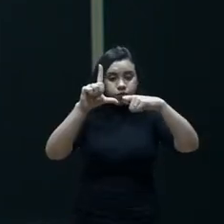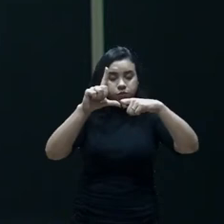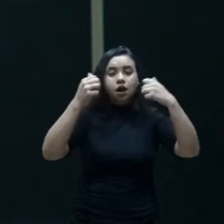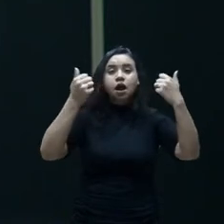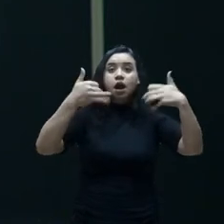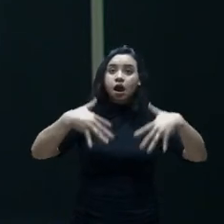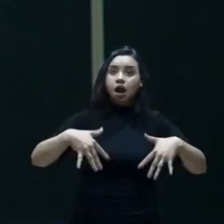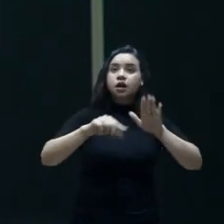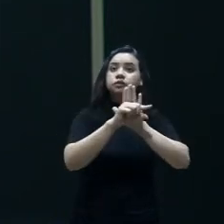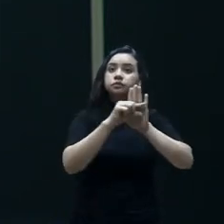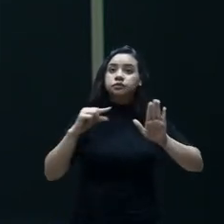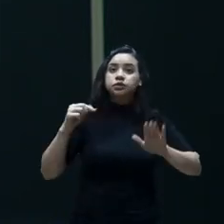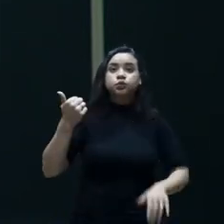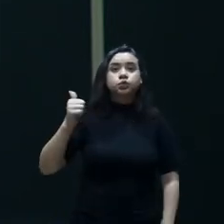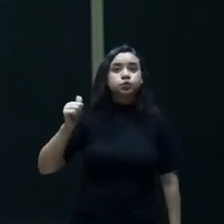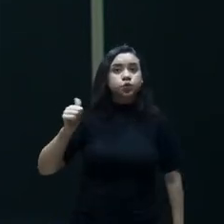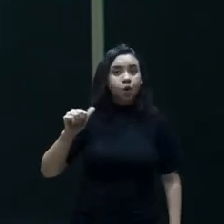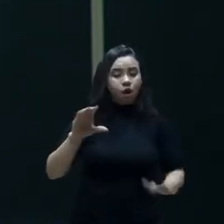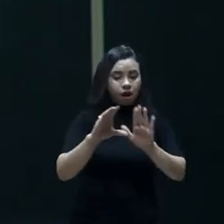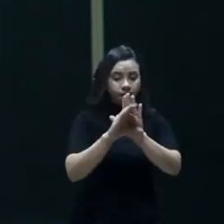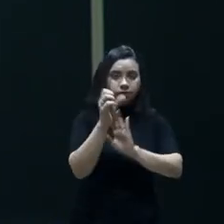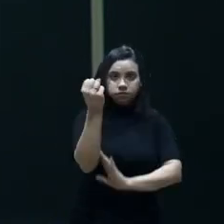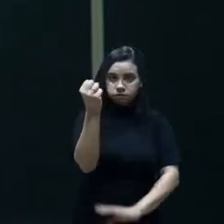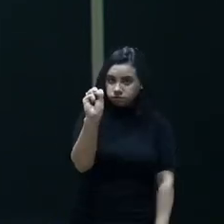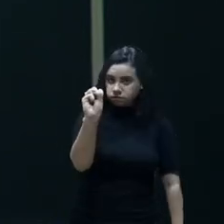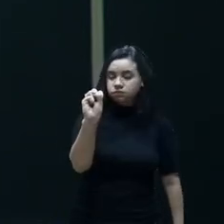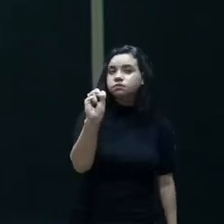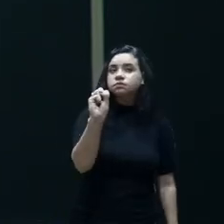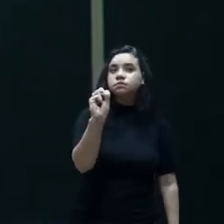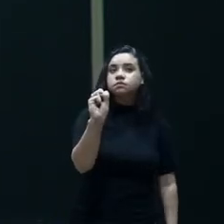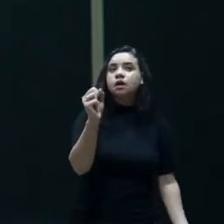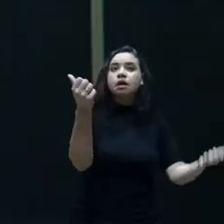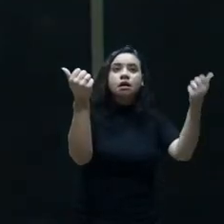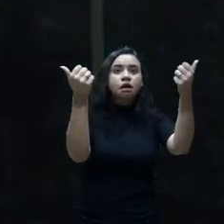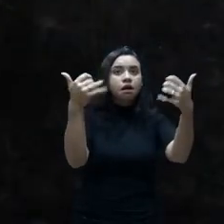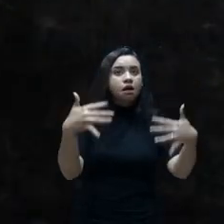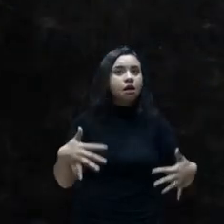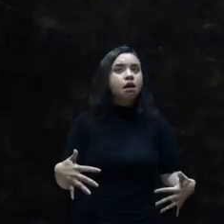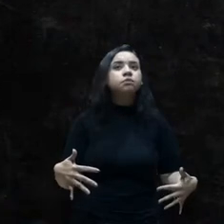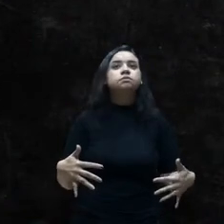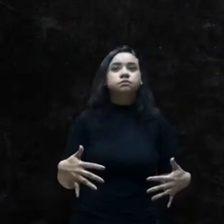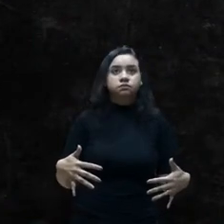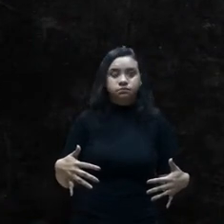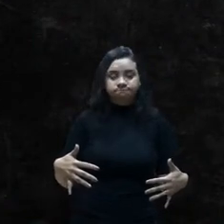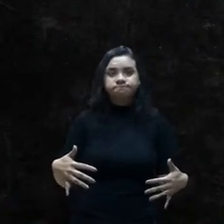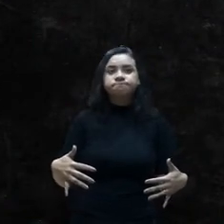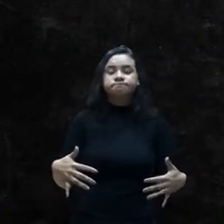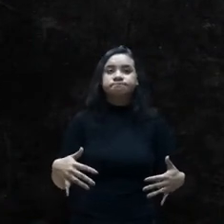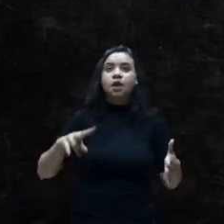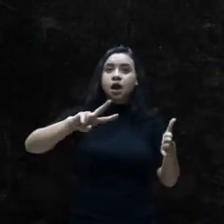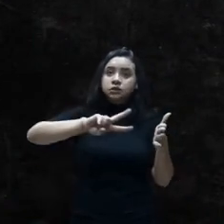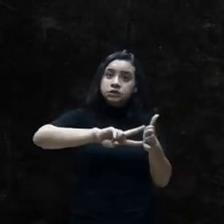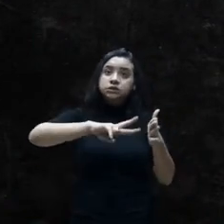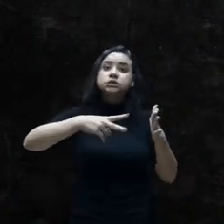frente, no versículo 11 do capítulo 8, ele vai nos dizer da parábola. Esse é